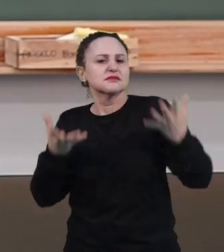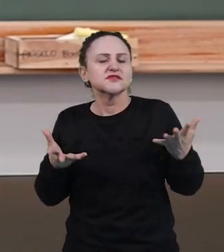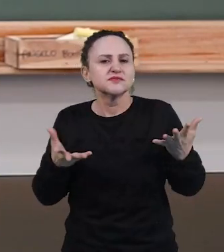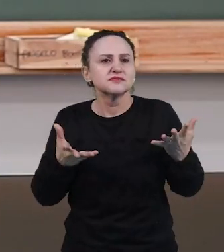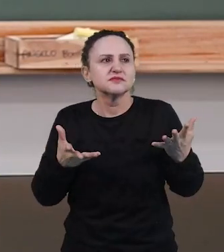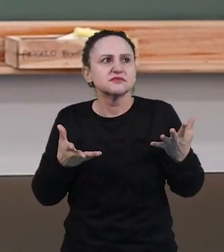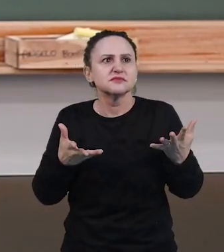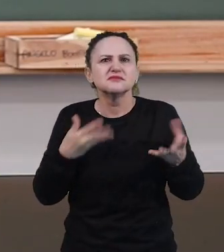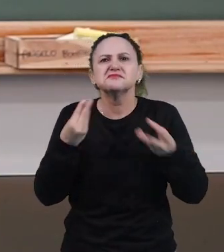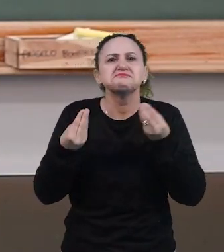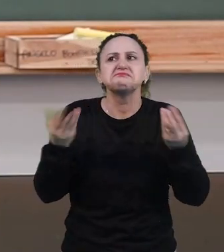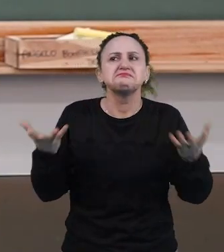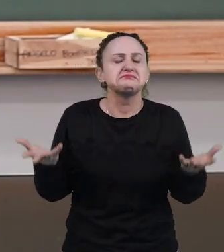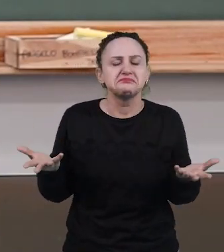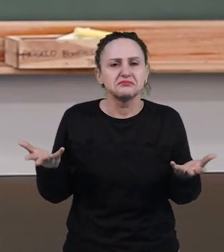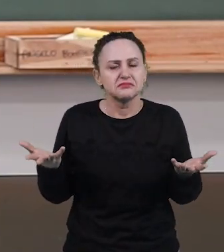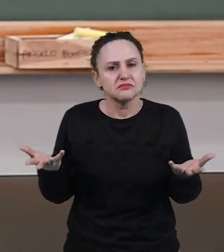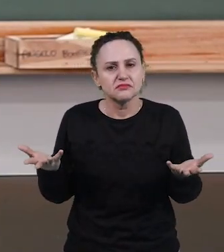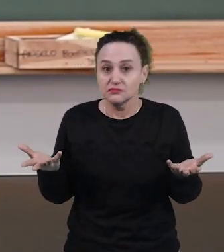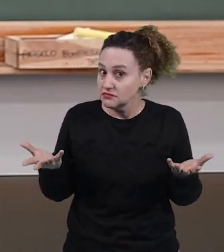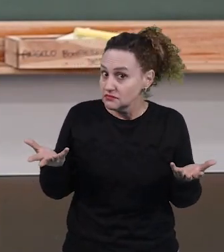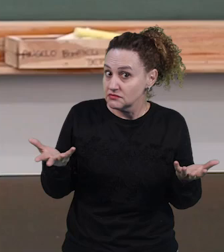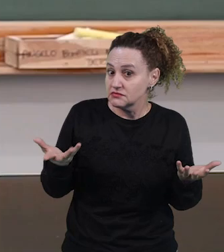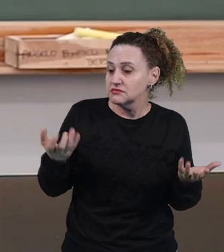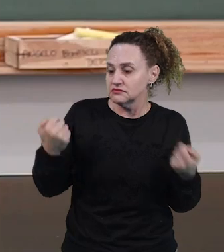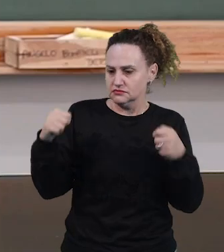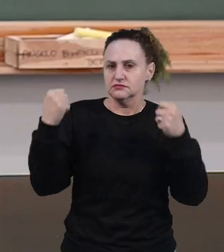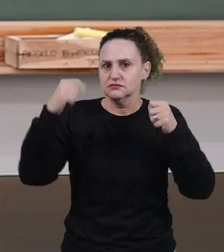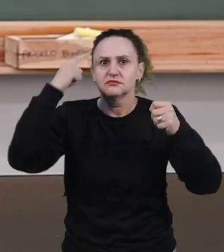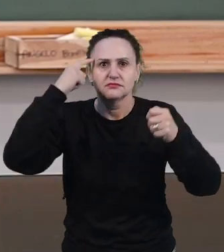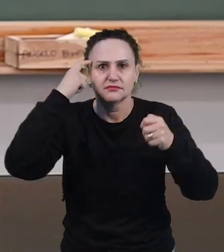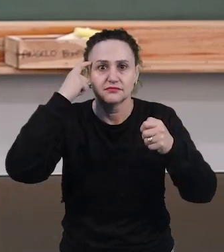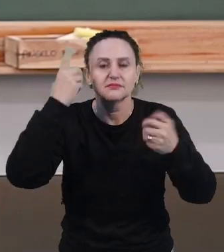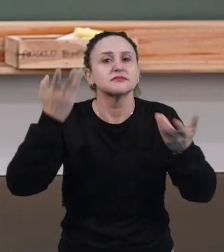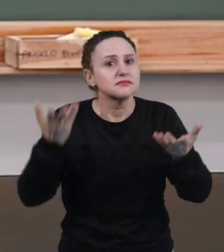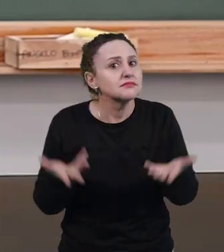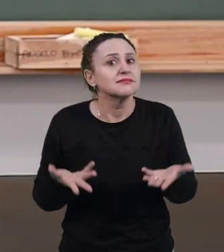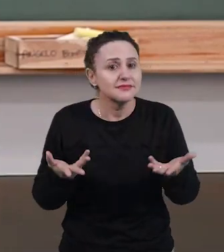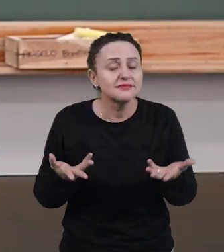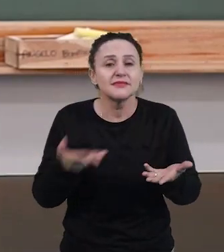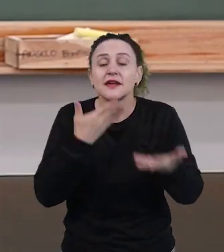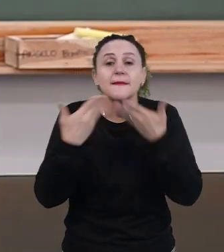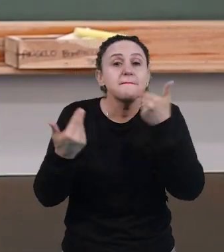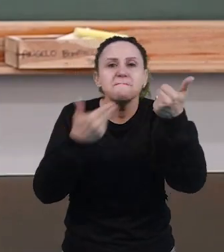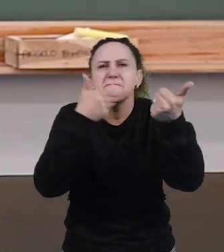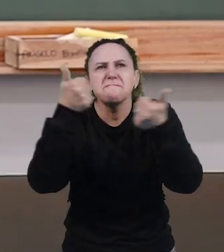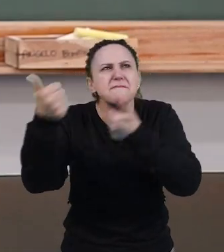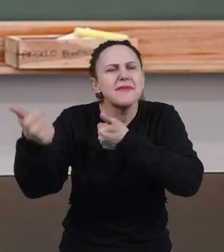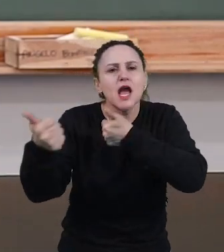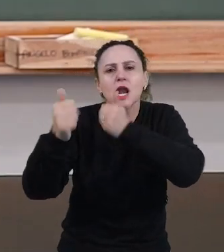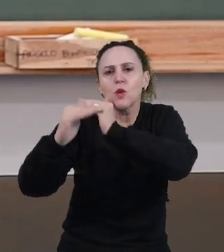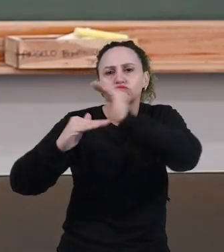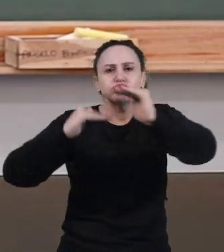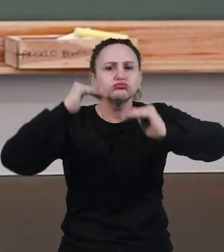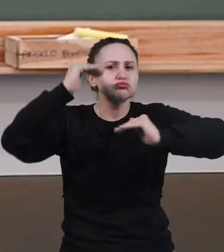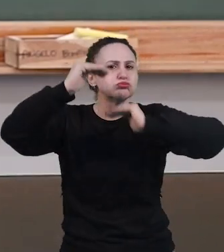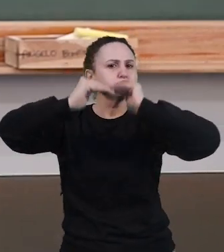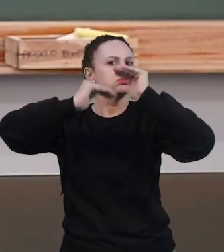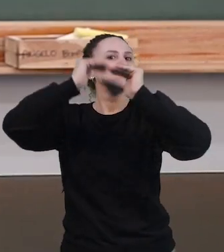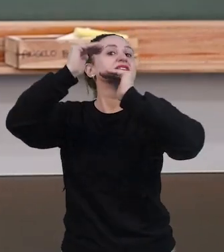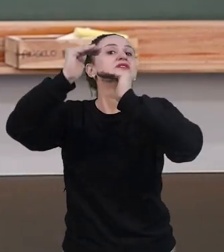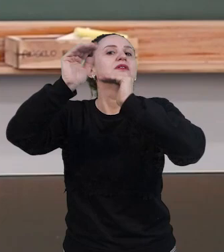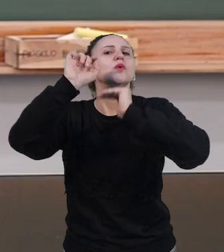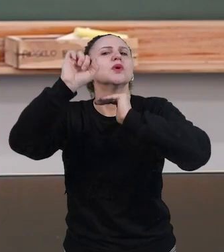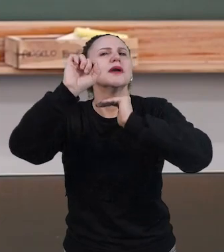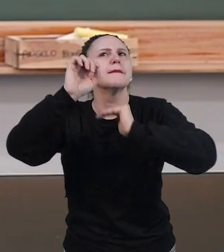novas estruturas eu vou colocar? Então, para que eu tenha um melhor desenvolvimento cognitivo, o que é